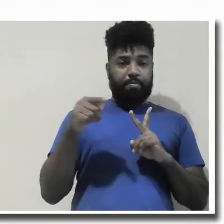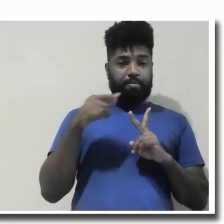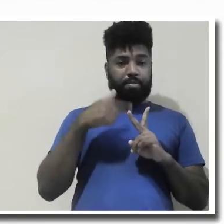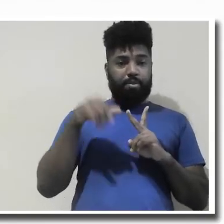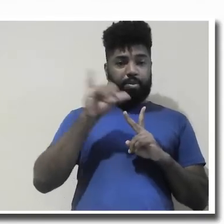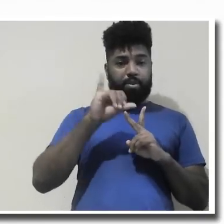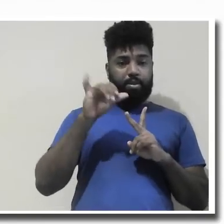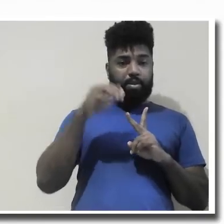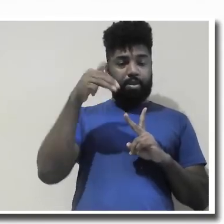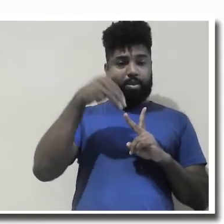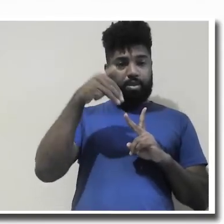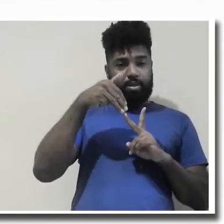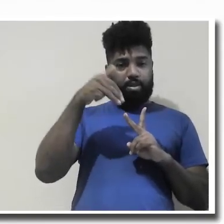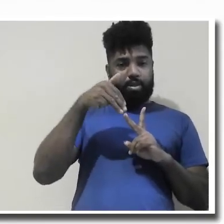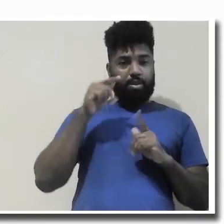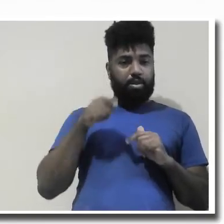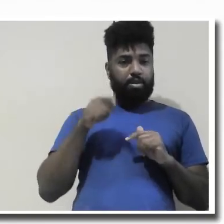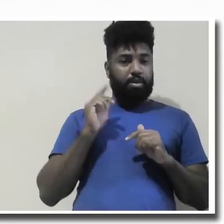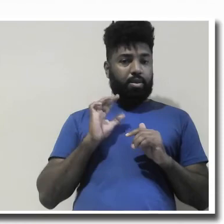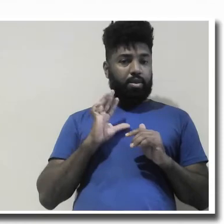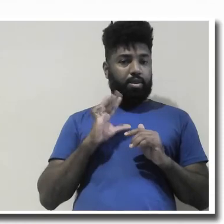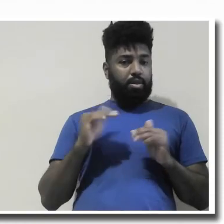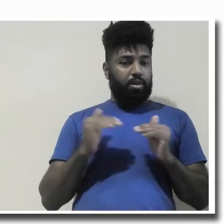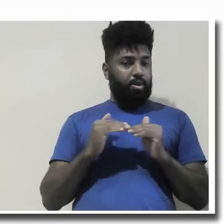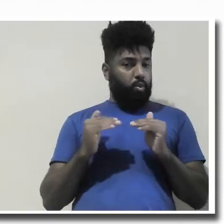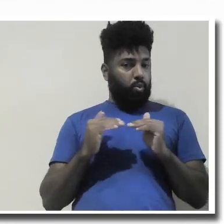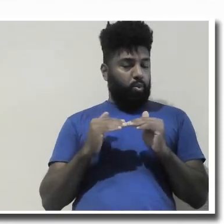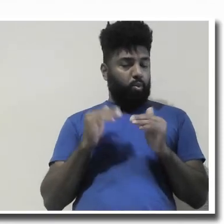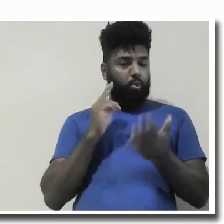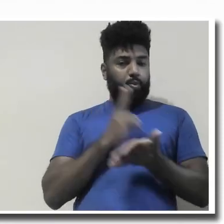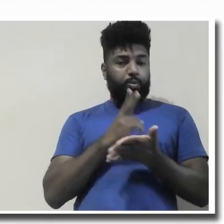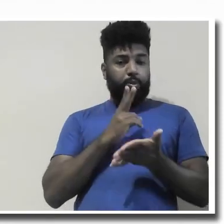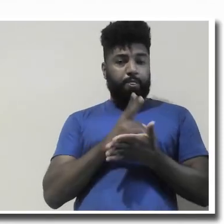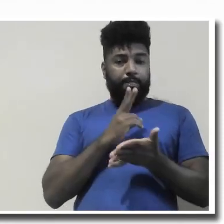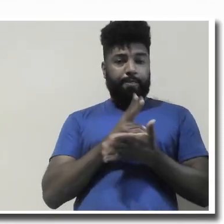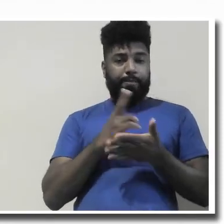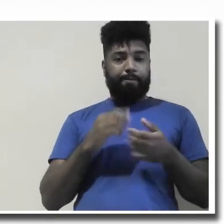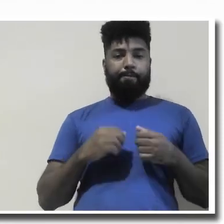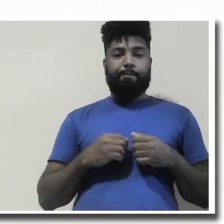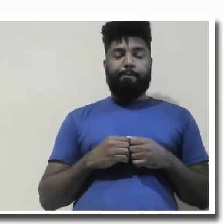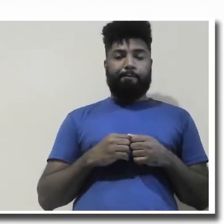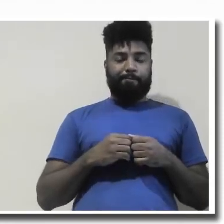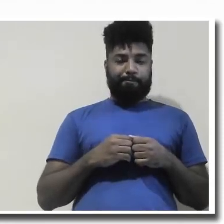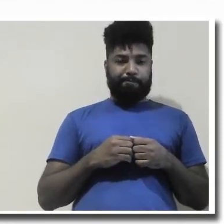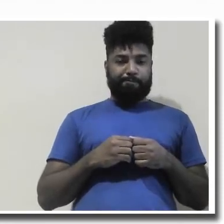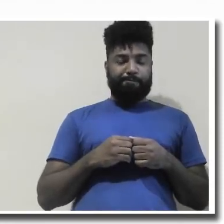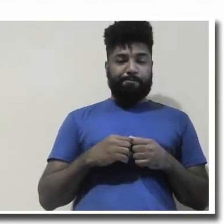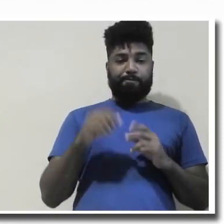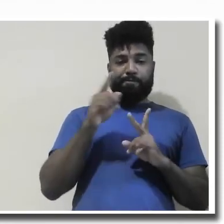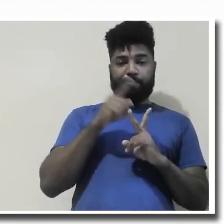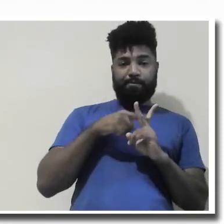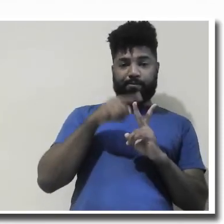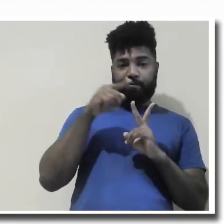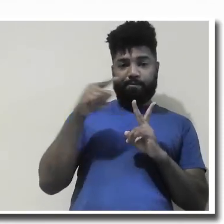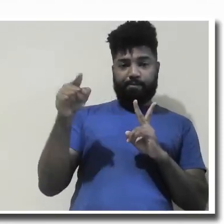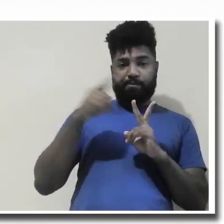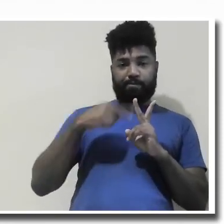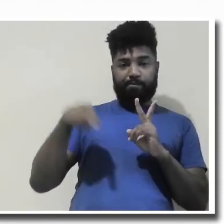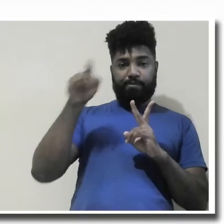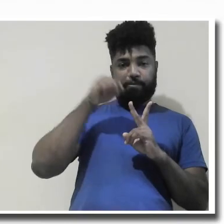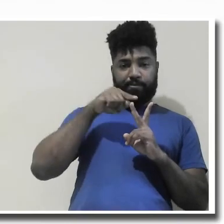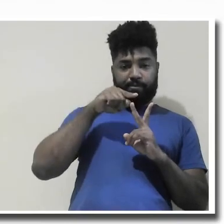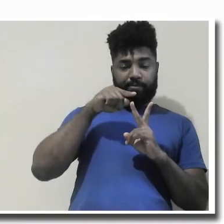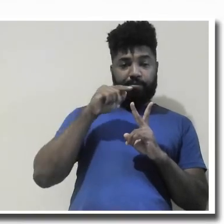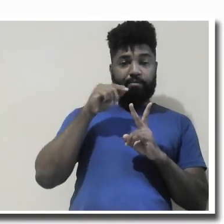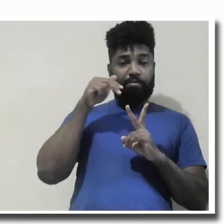que permanecerá a igualdade, ou seja, isto é igual a raiz de índice